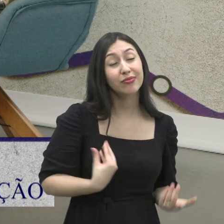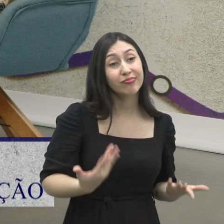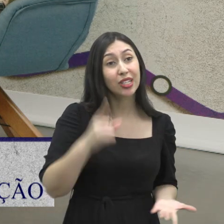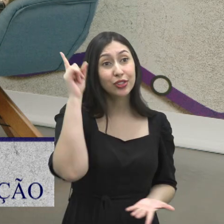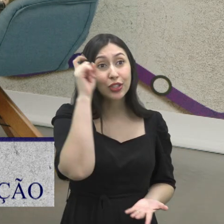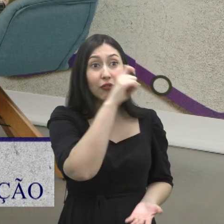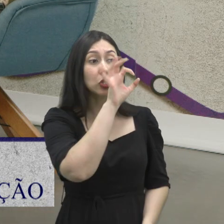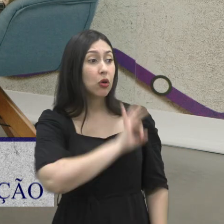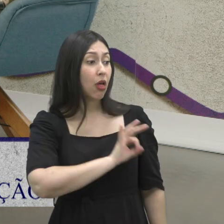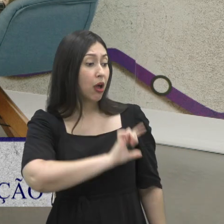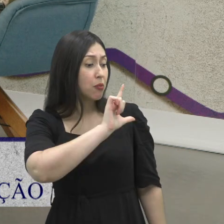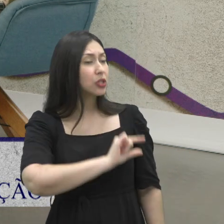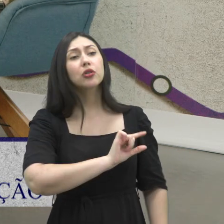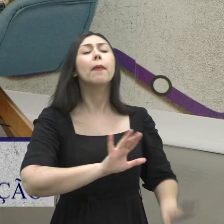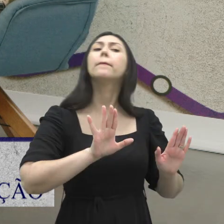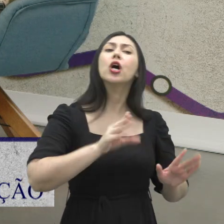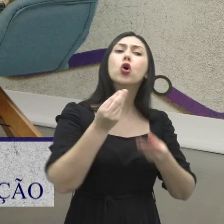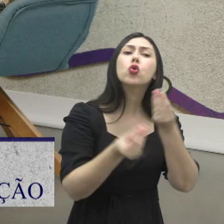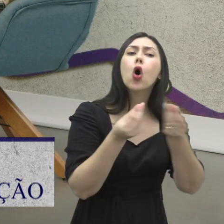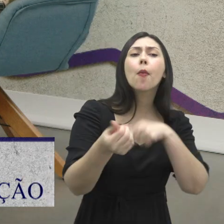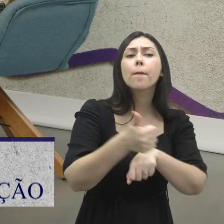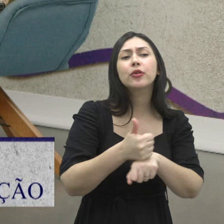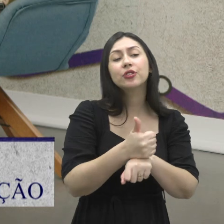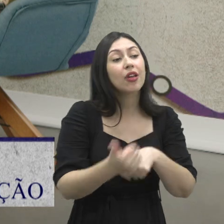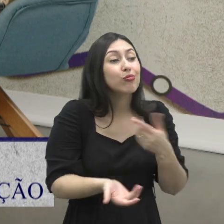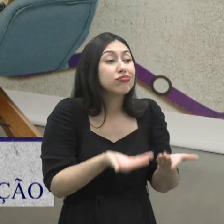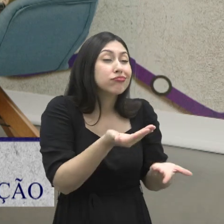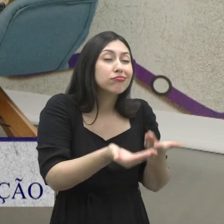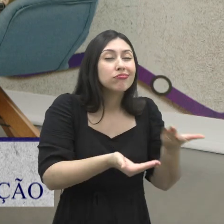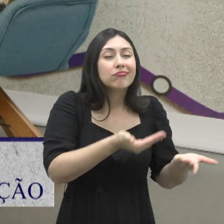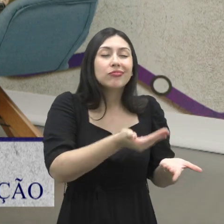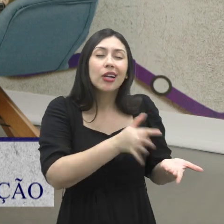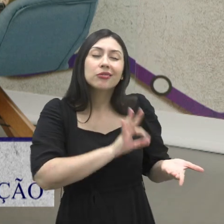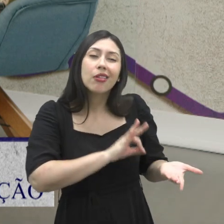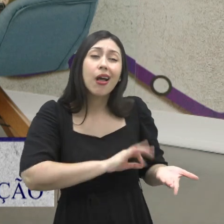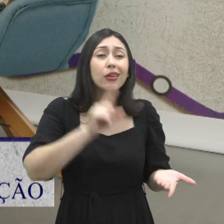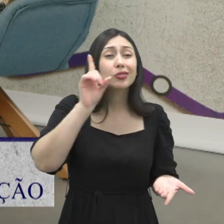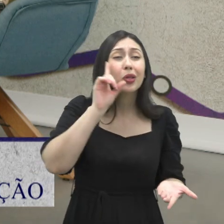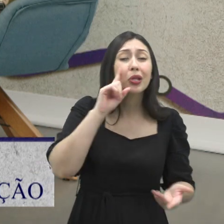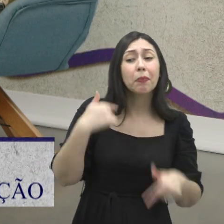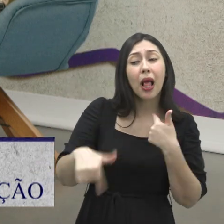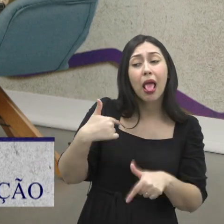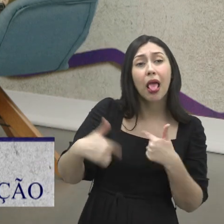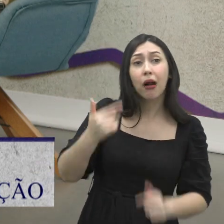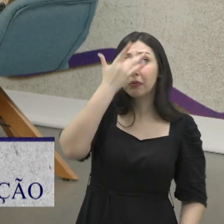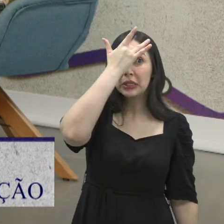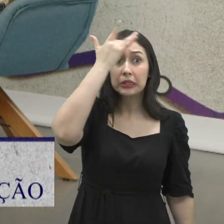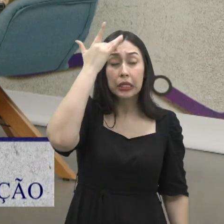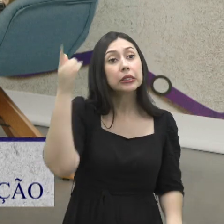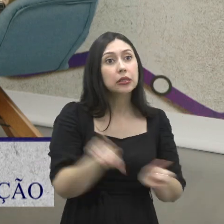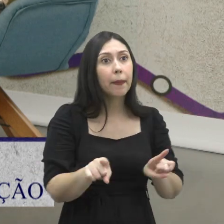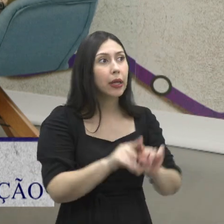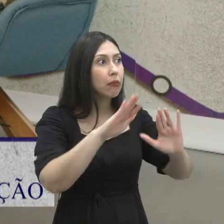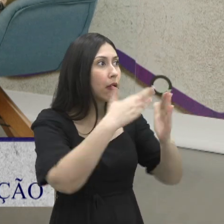de salários baixos, mas como esse profissional precisa lidar com o salário, questão da rotina exaustiva, com a saúde mental,